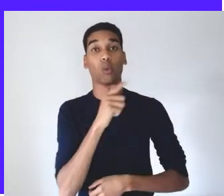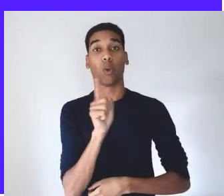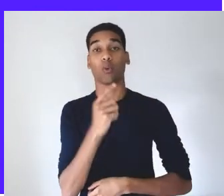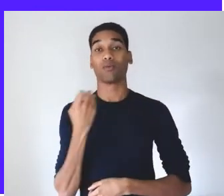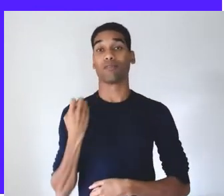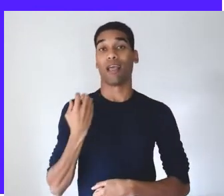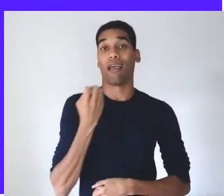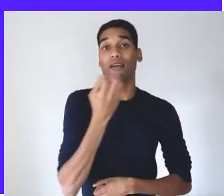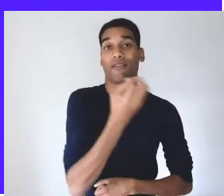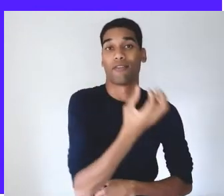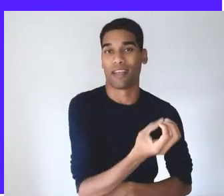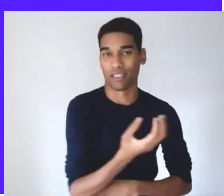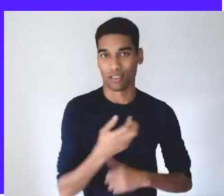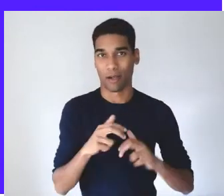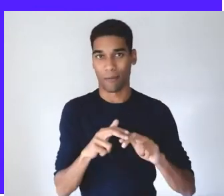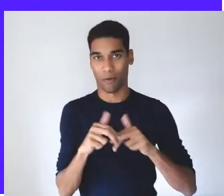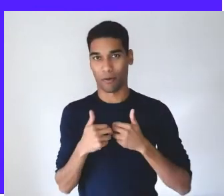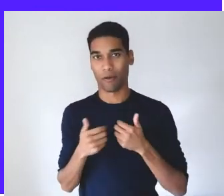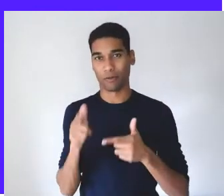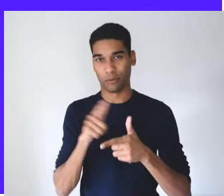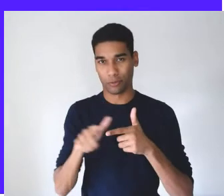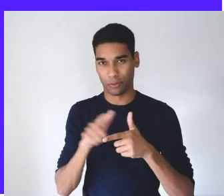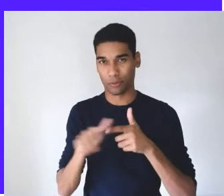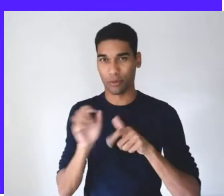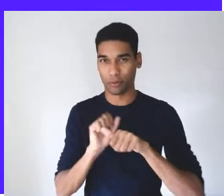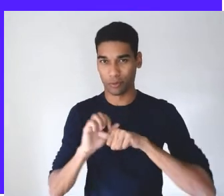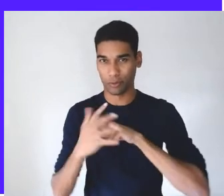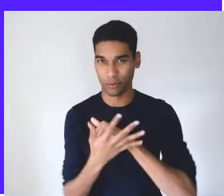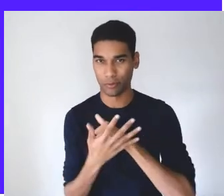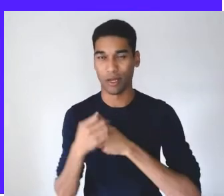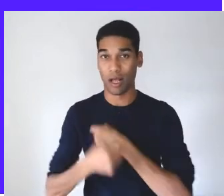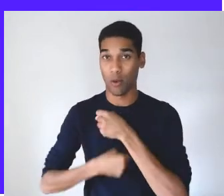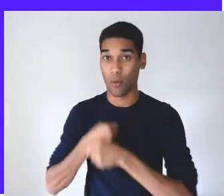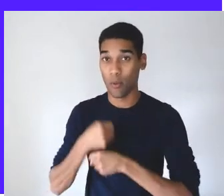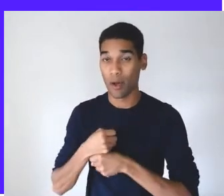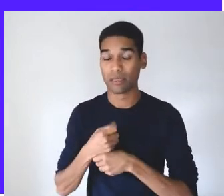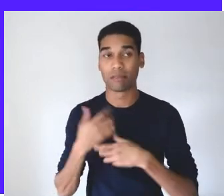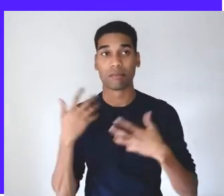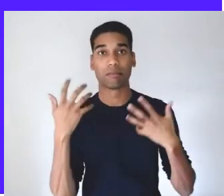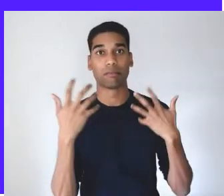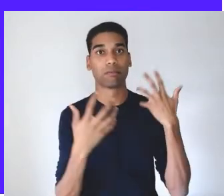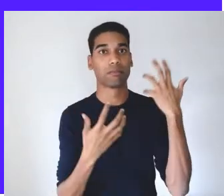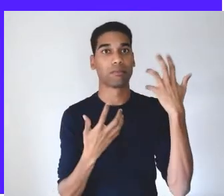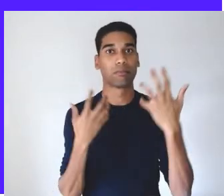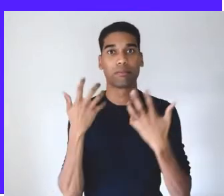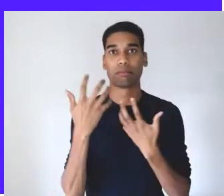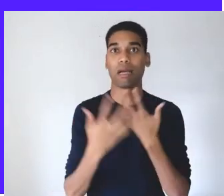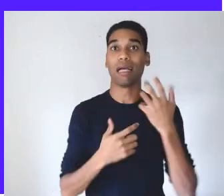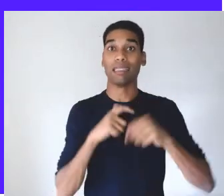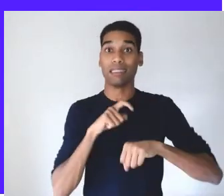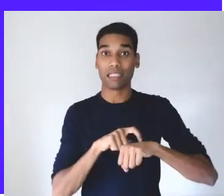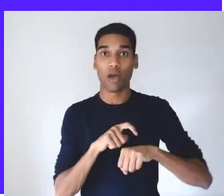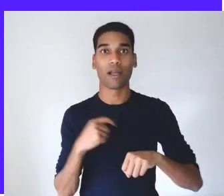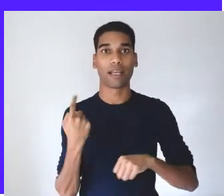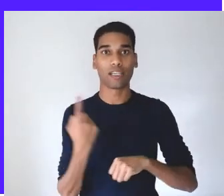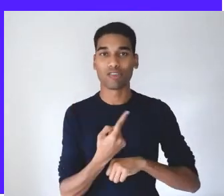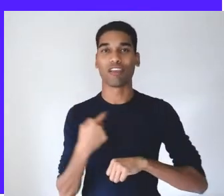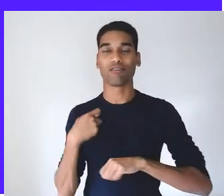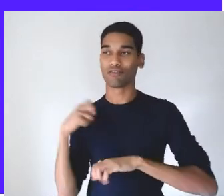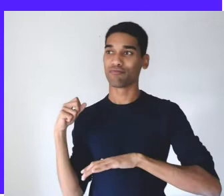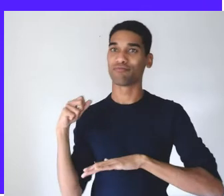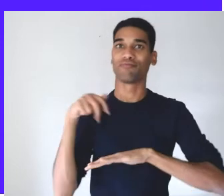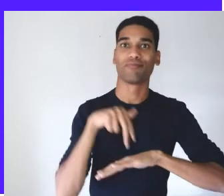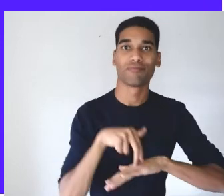bem crítico aí desse ano, quando coincidiu da gente estar em campo. Mas, assim, não sei,